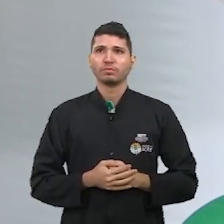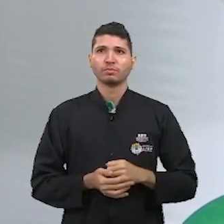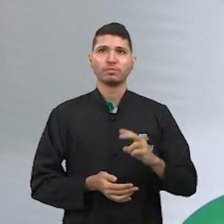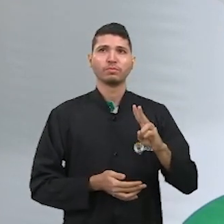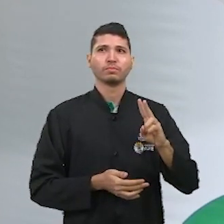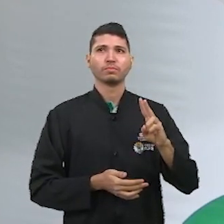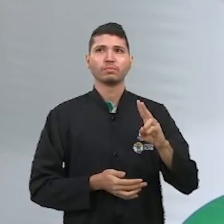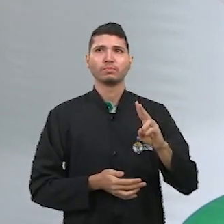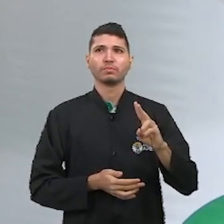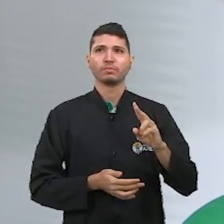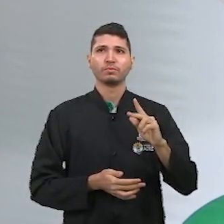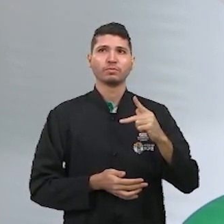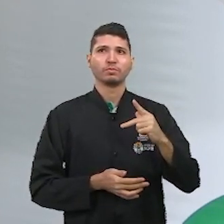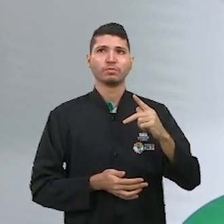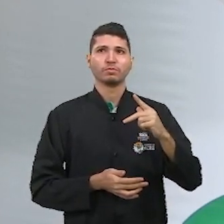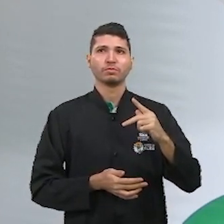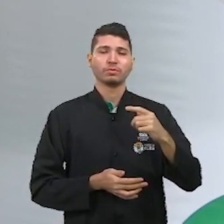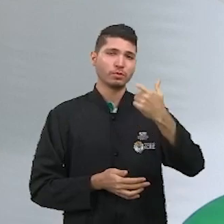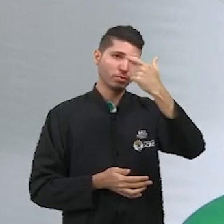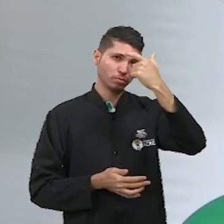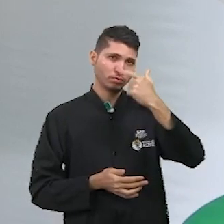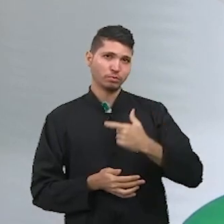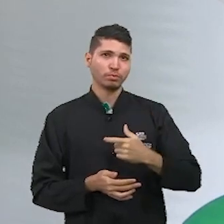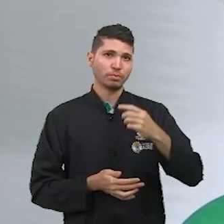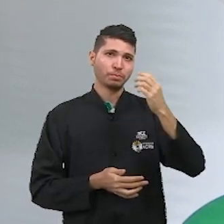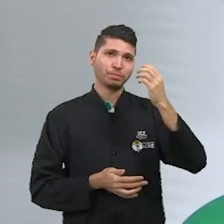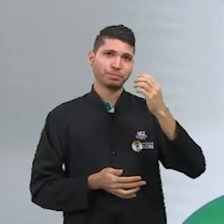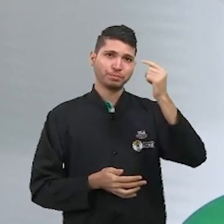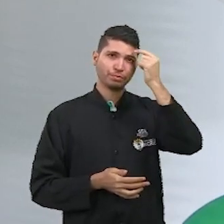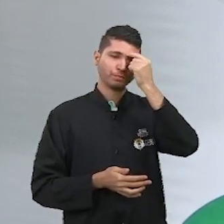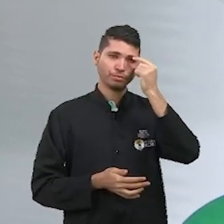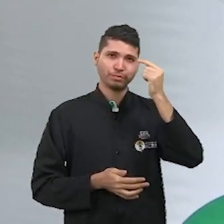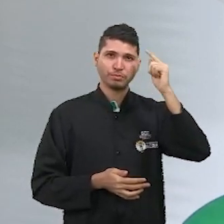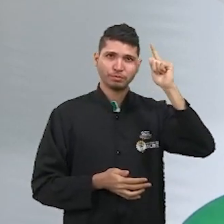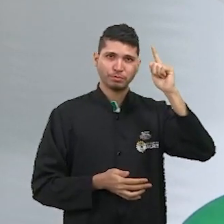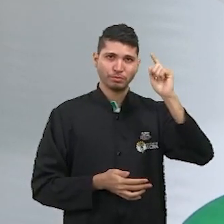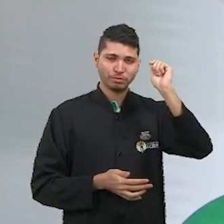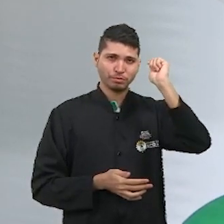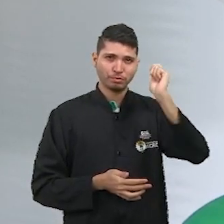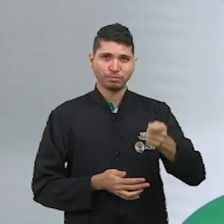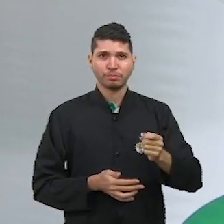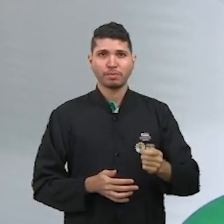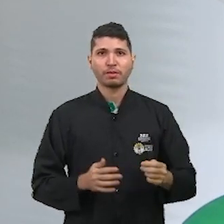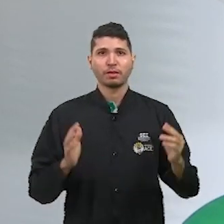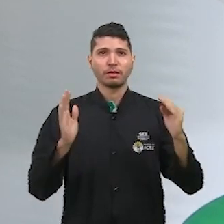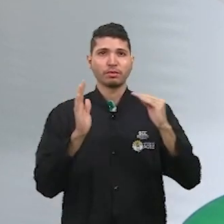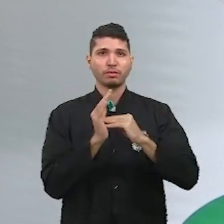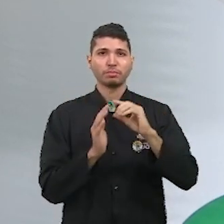frente nós iremos ver combinações e combinações com repetição. Até lá!